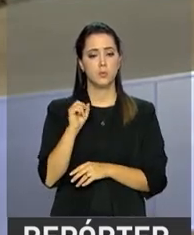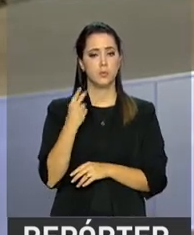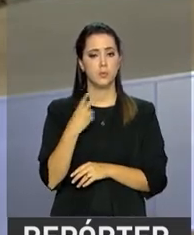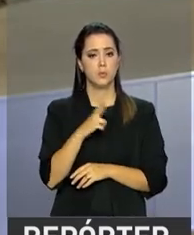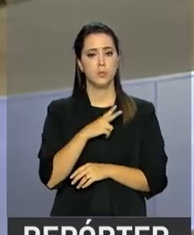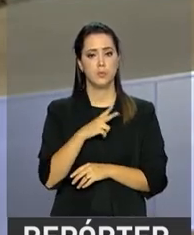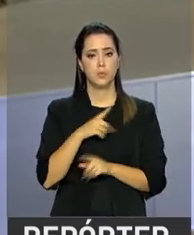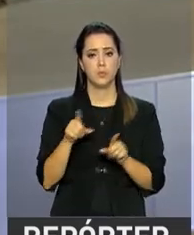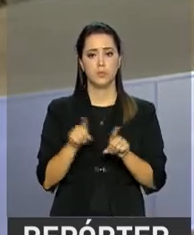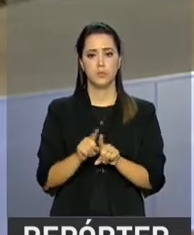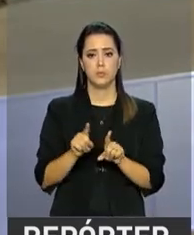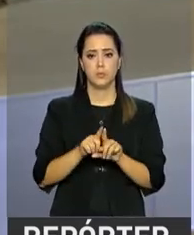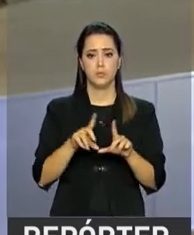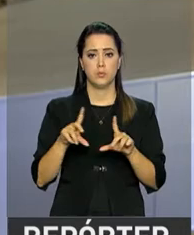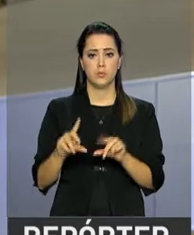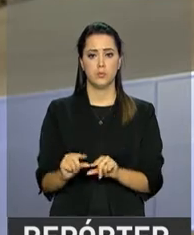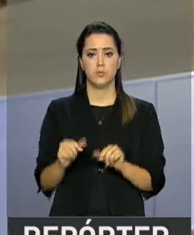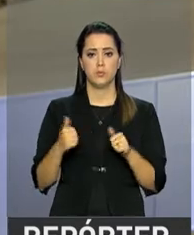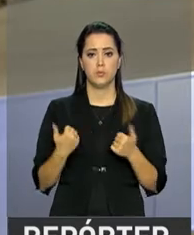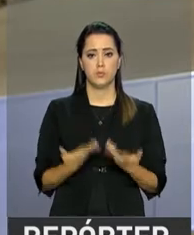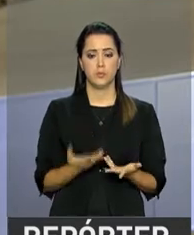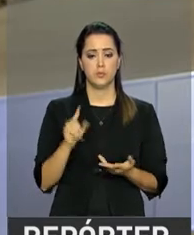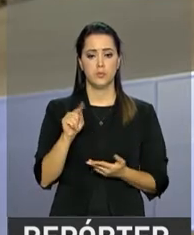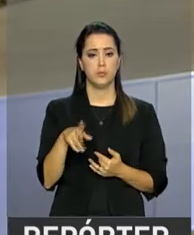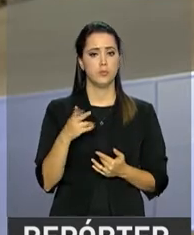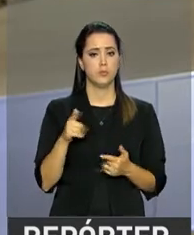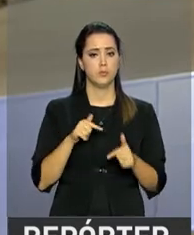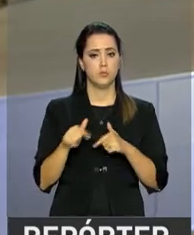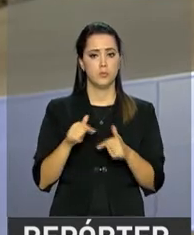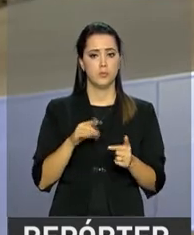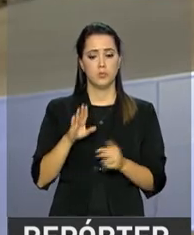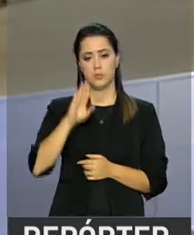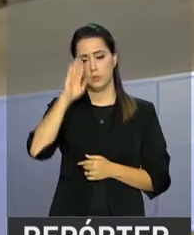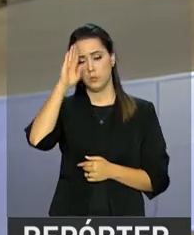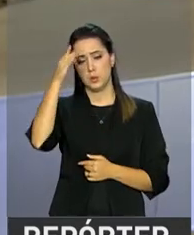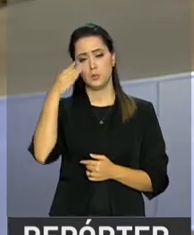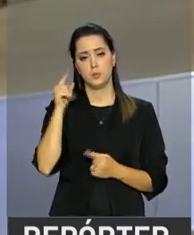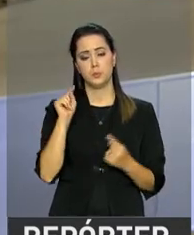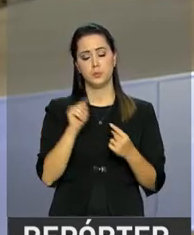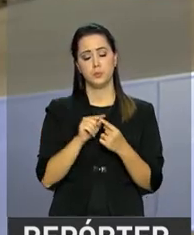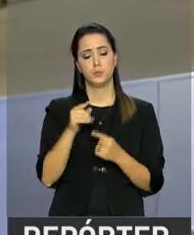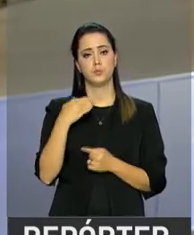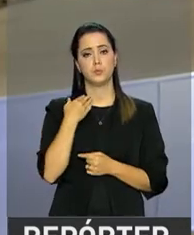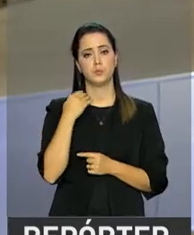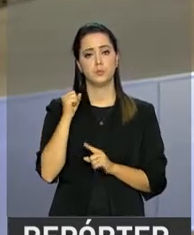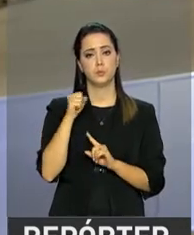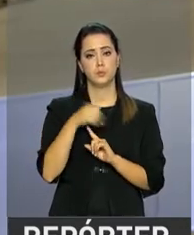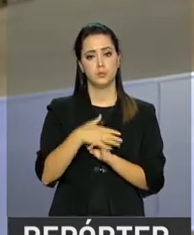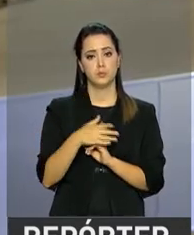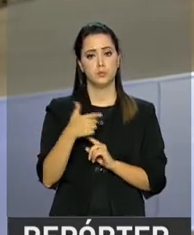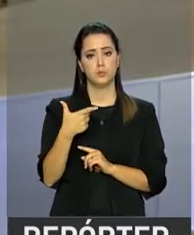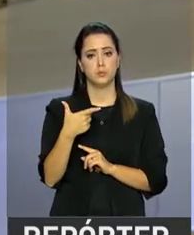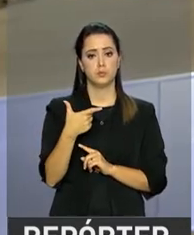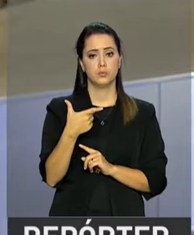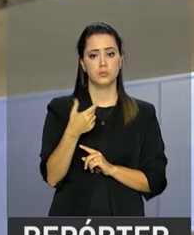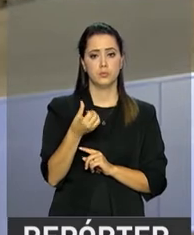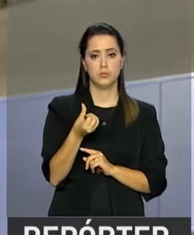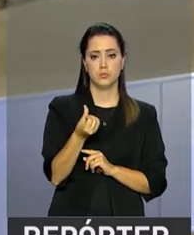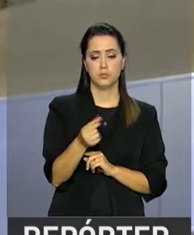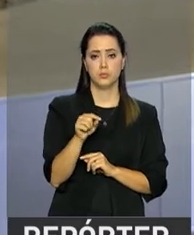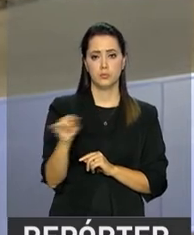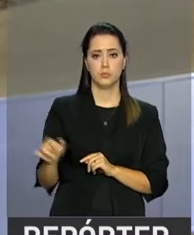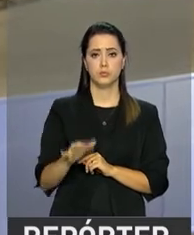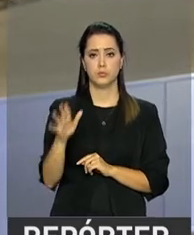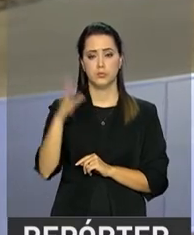também caio então essa é a função principal do banco central em 2016 a inflação